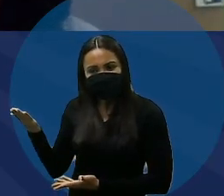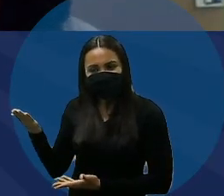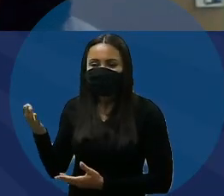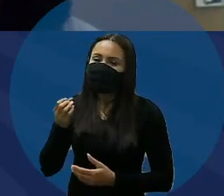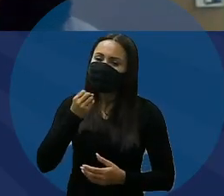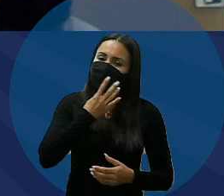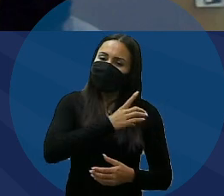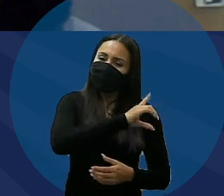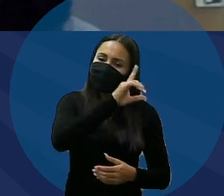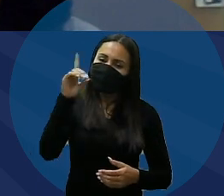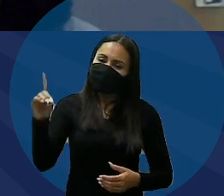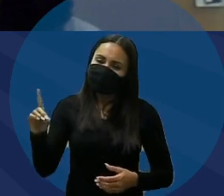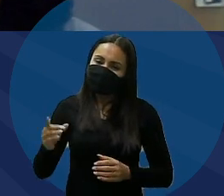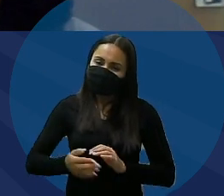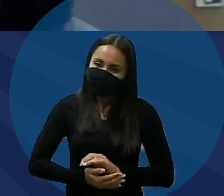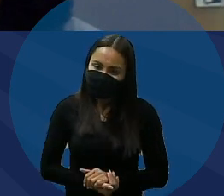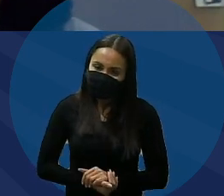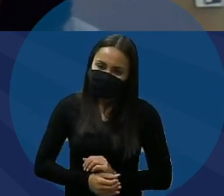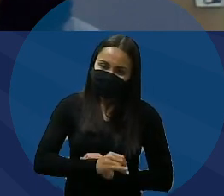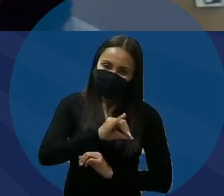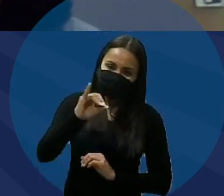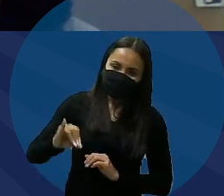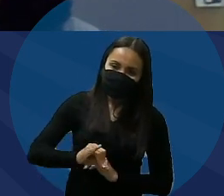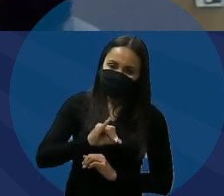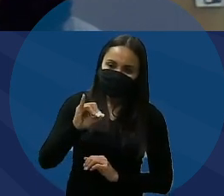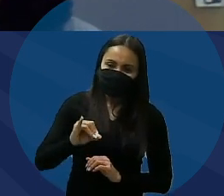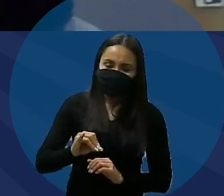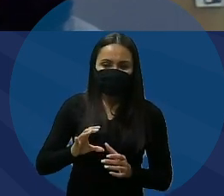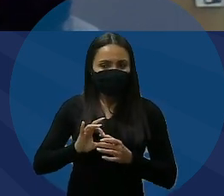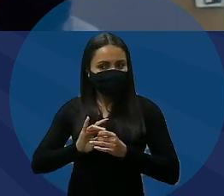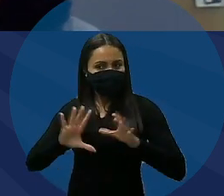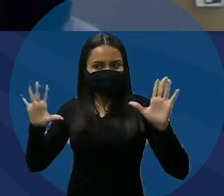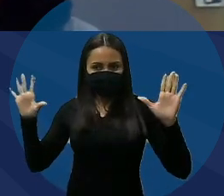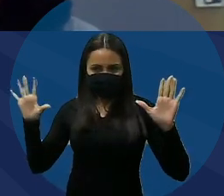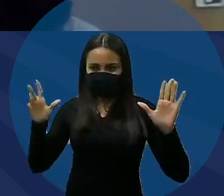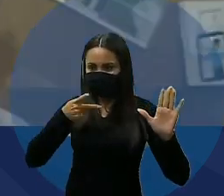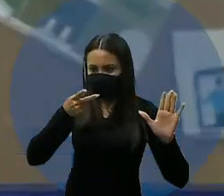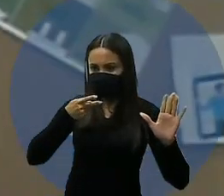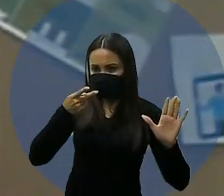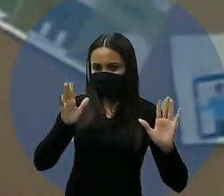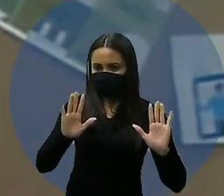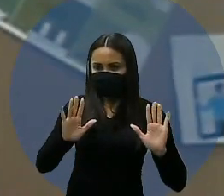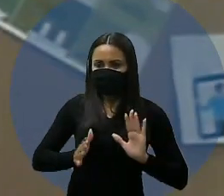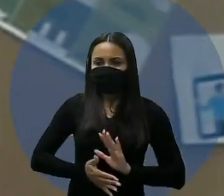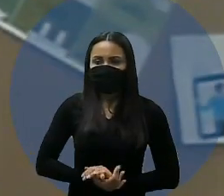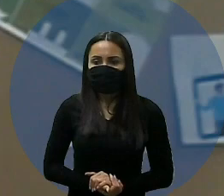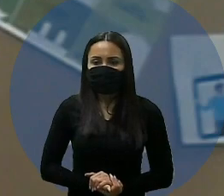dia. Olá, fique à vontade, professora. Obrigada.